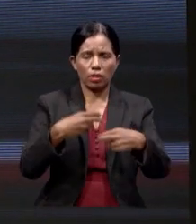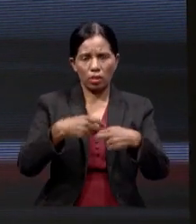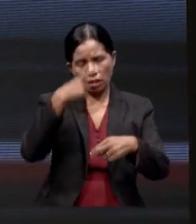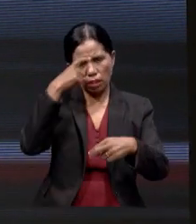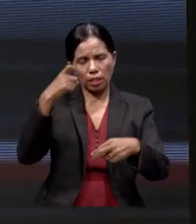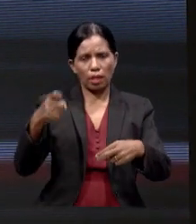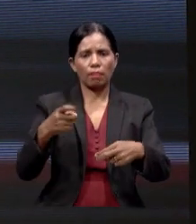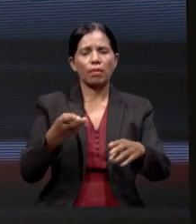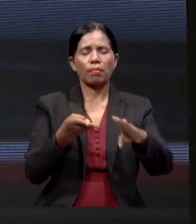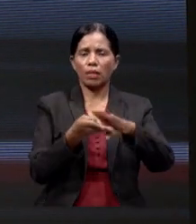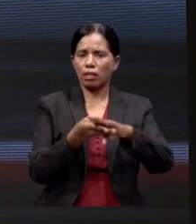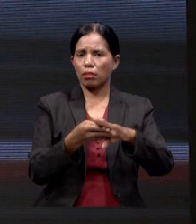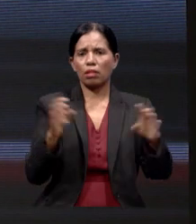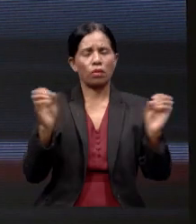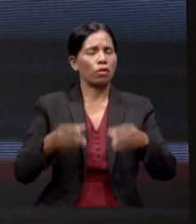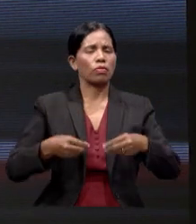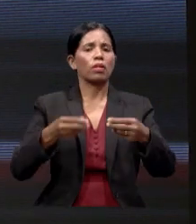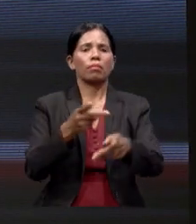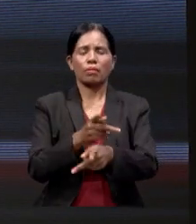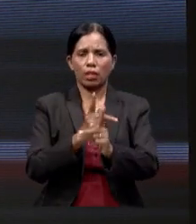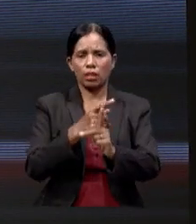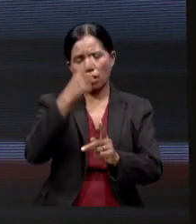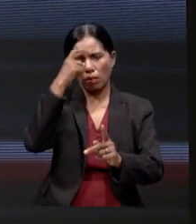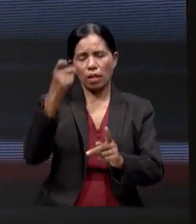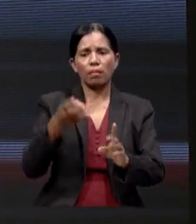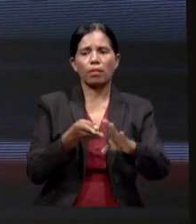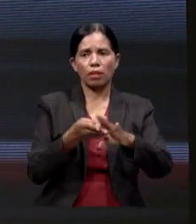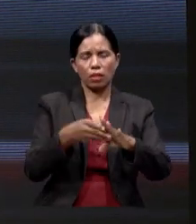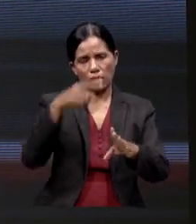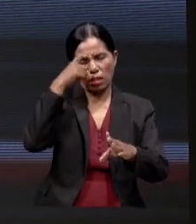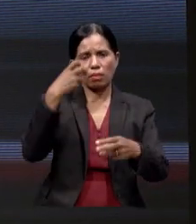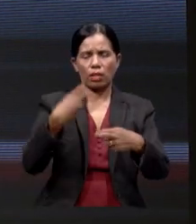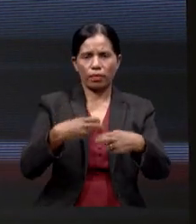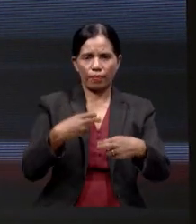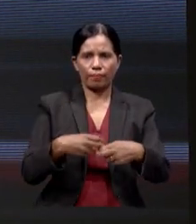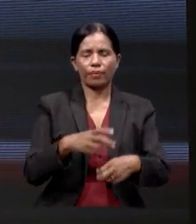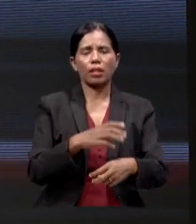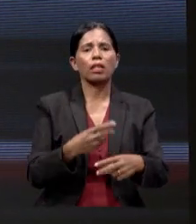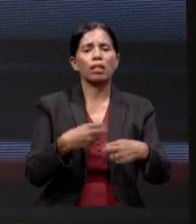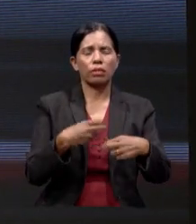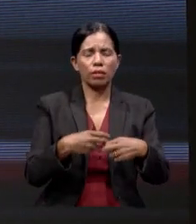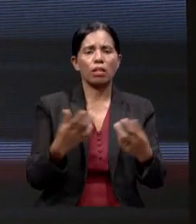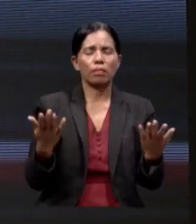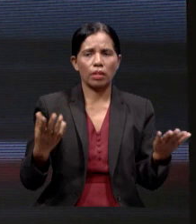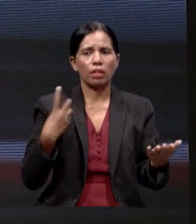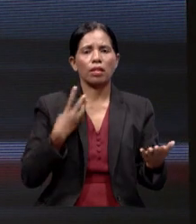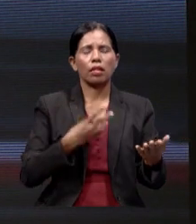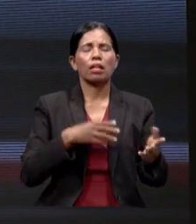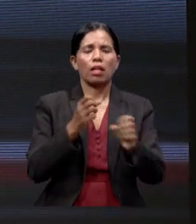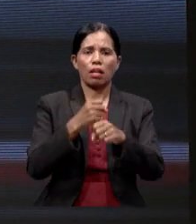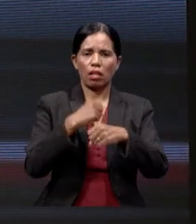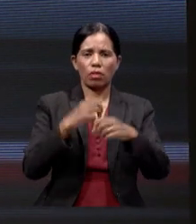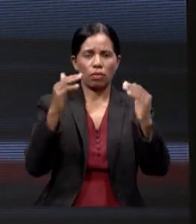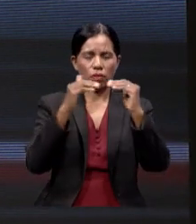Likides barak, mas banku lakoi fo. Tamba sama banku lakoi fo, tamba risku. I risku ne ya nebe, podia ita halo dialogu o